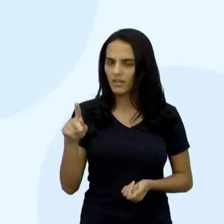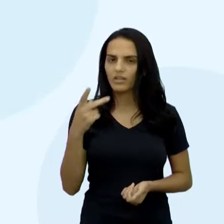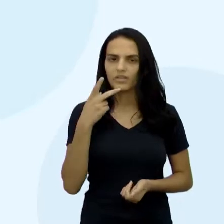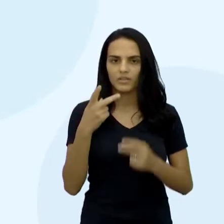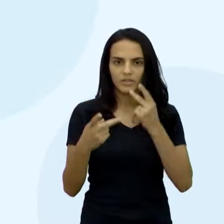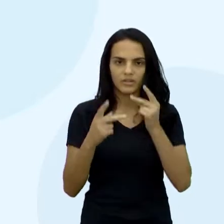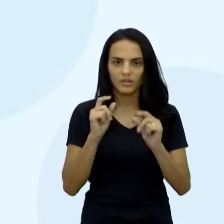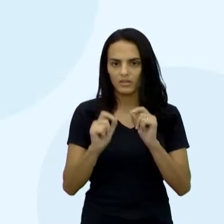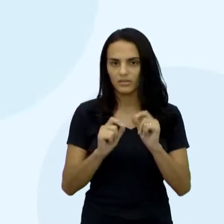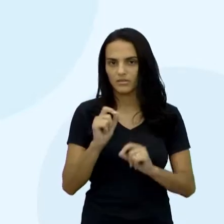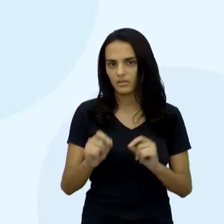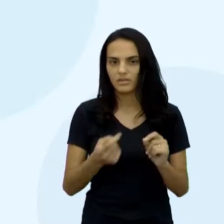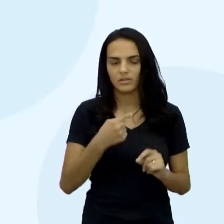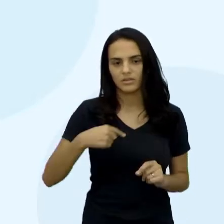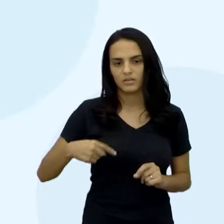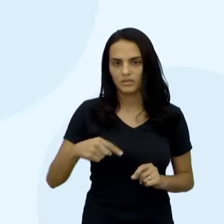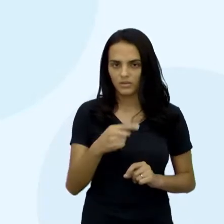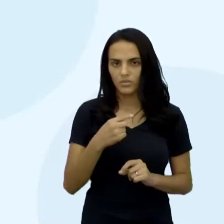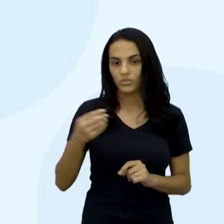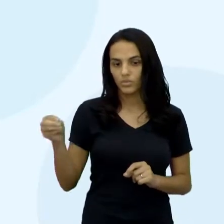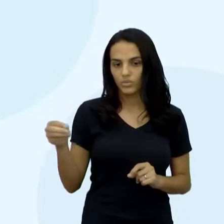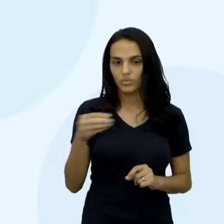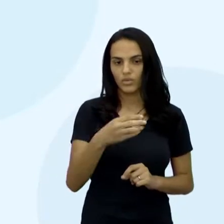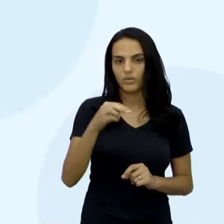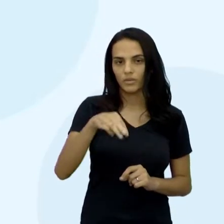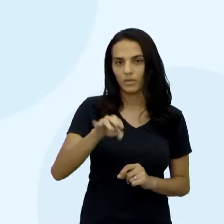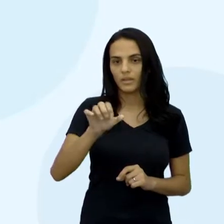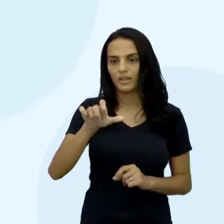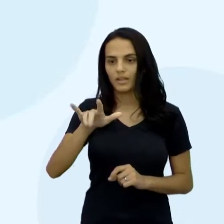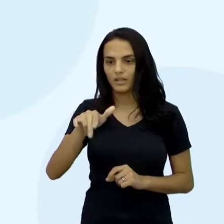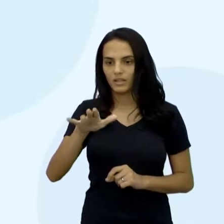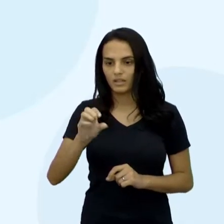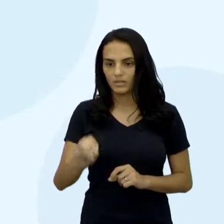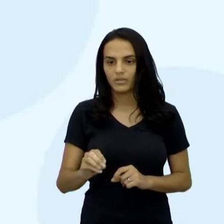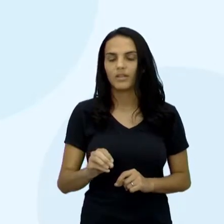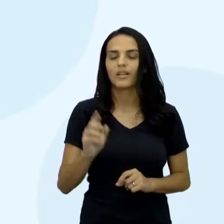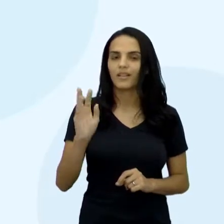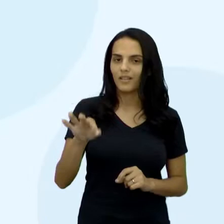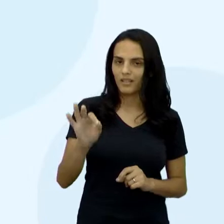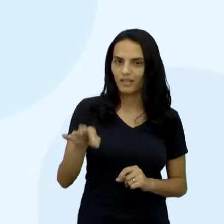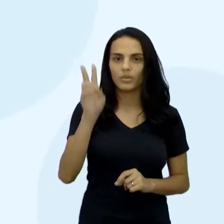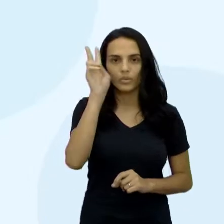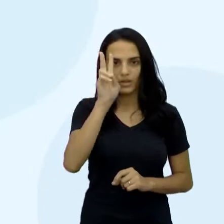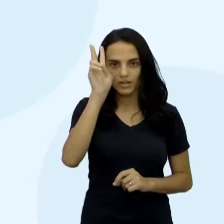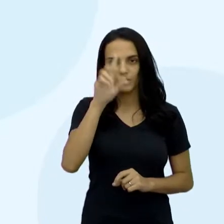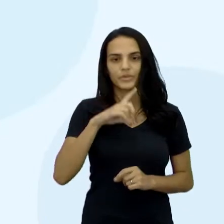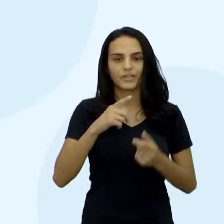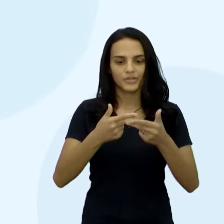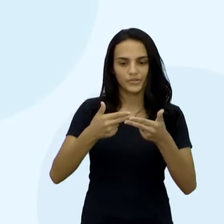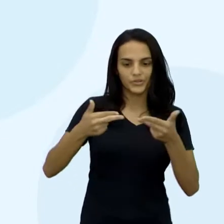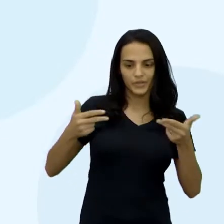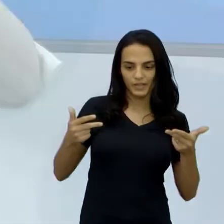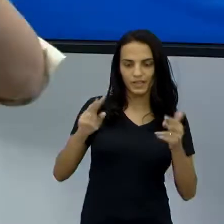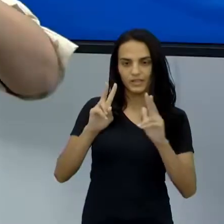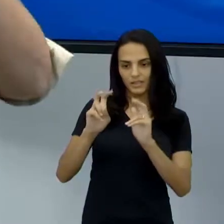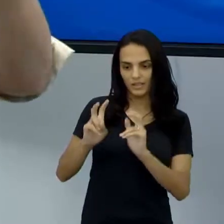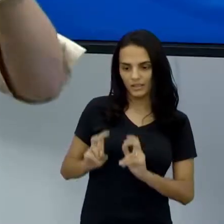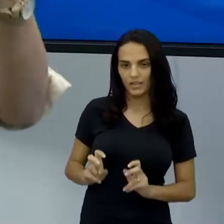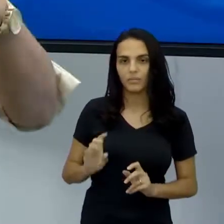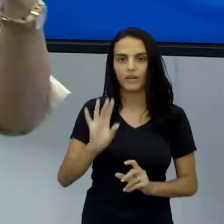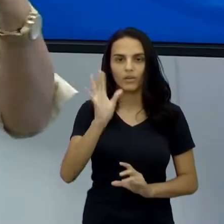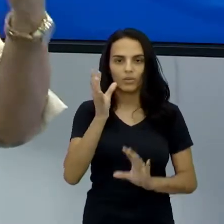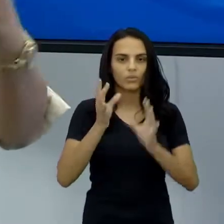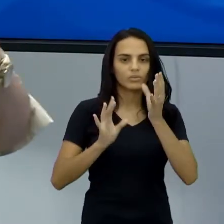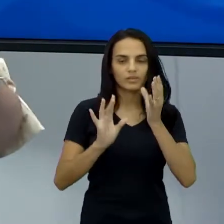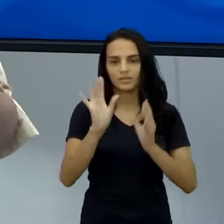gente presenciou o novo milênio. Você lembra do bug do milênio? Nossa, eu lembro. Tem vários flashes, várias coisas que